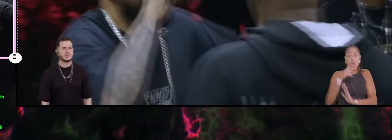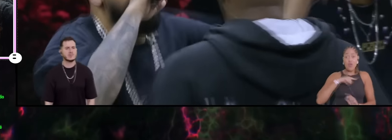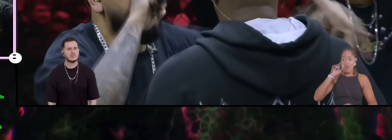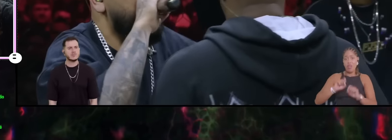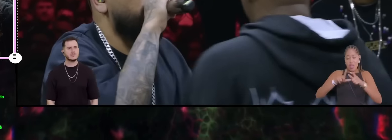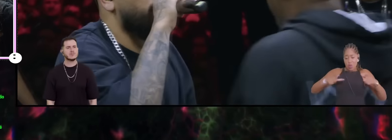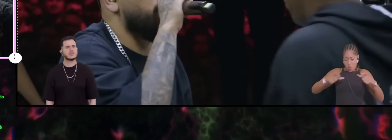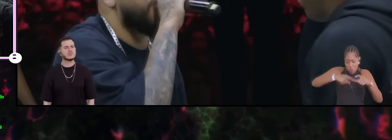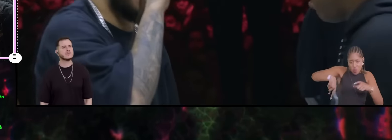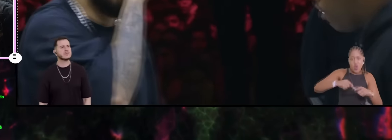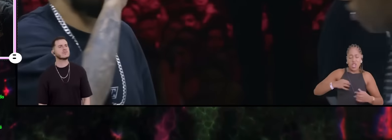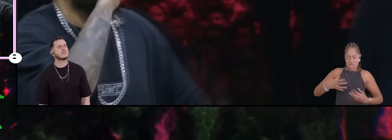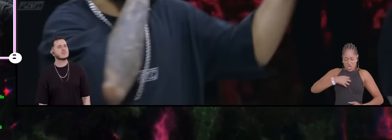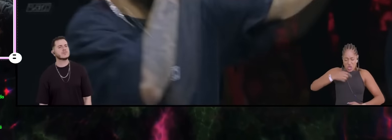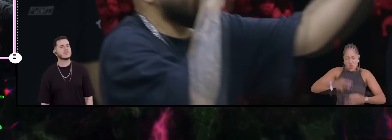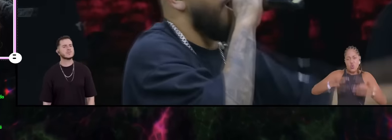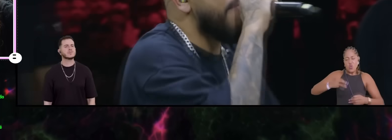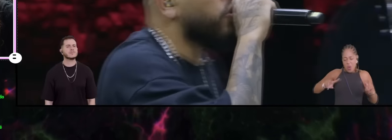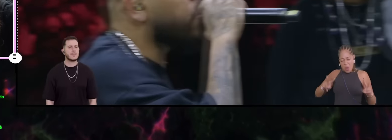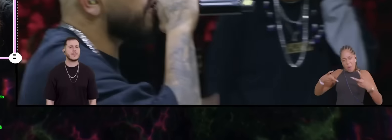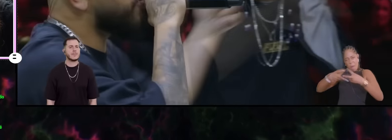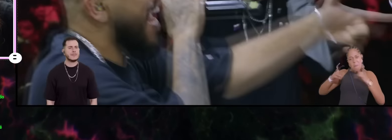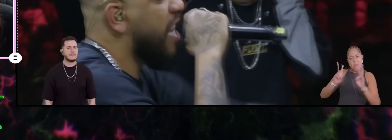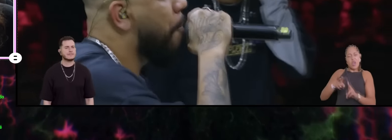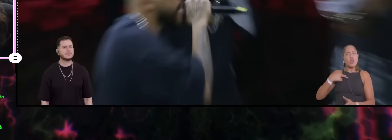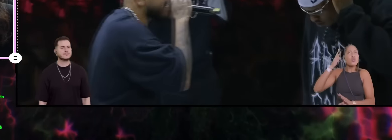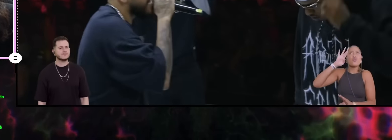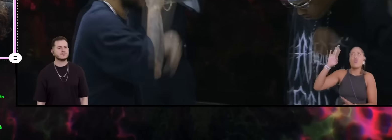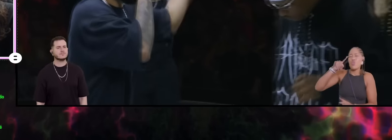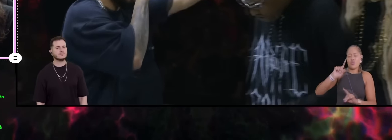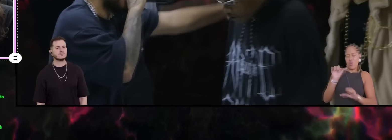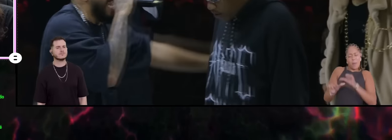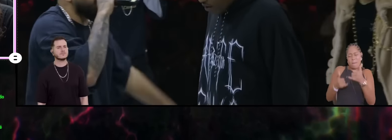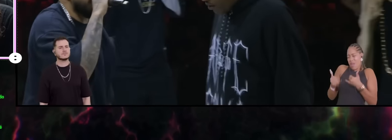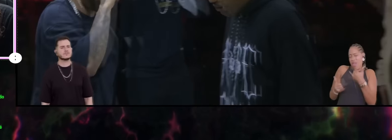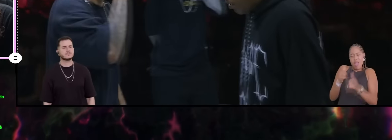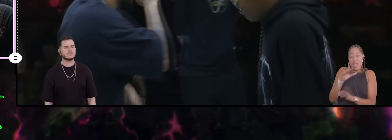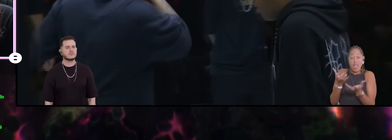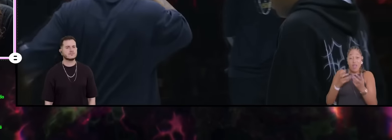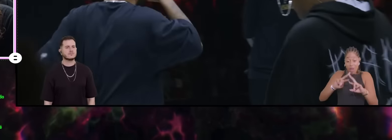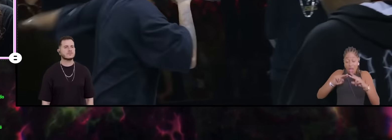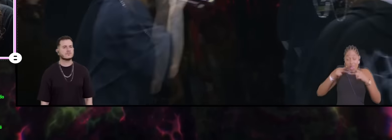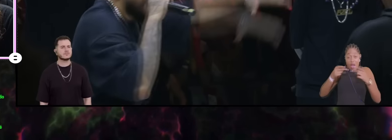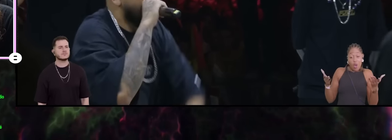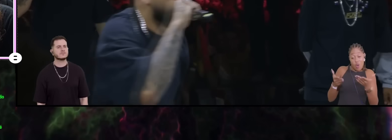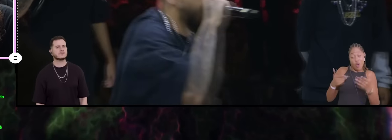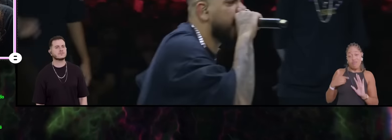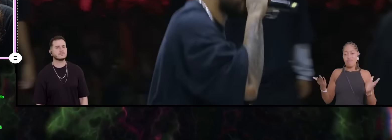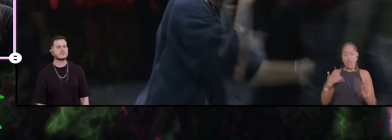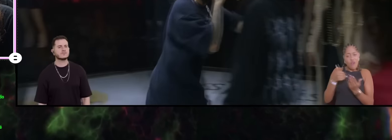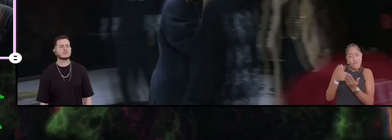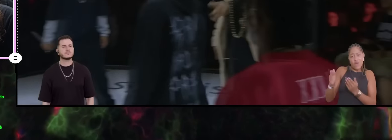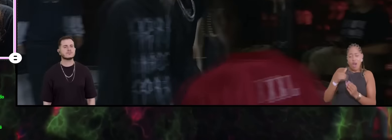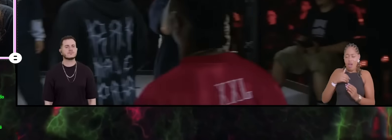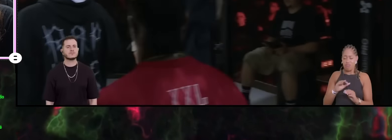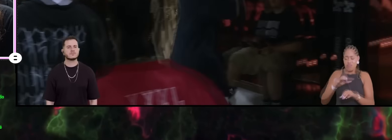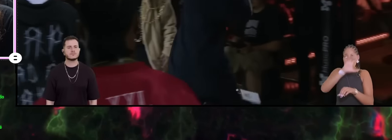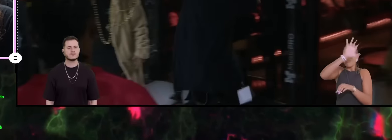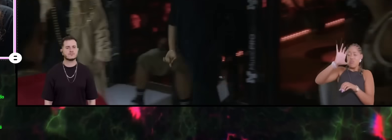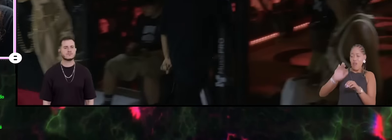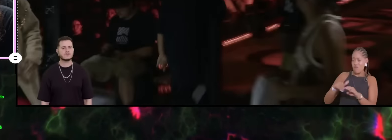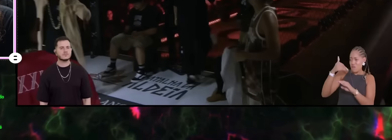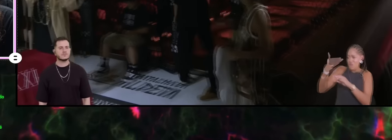tatame, me sinto José Aldo. E com meu sonho, cê não brinque, cê quer o link. Hoje os fora do eixo, depois pra